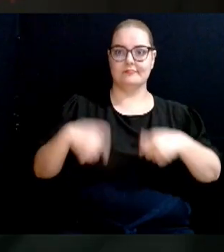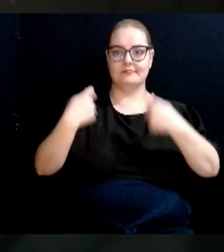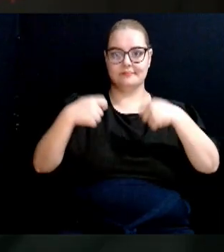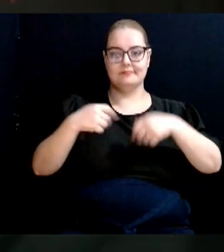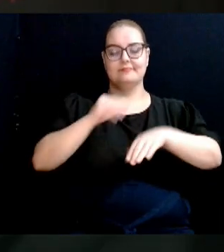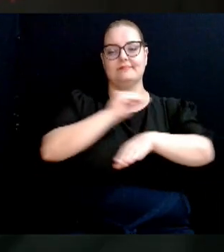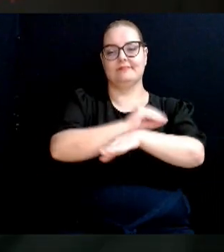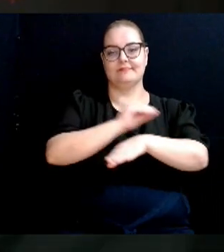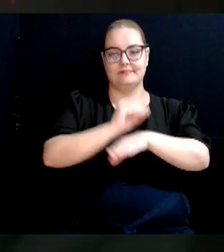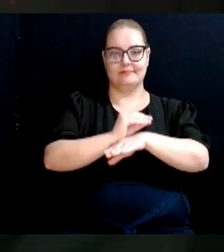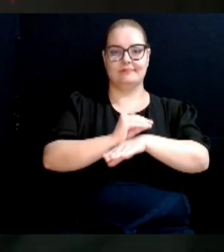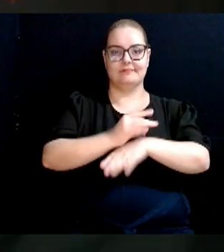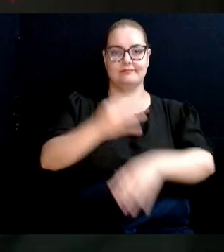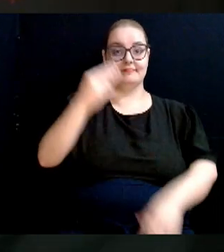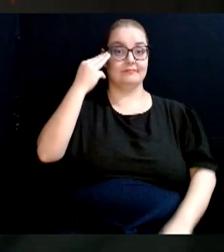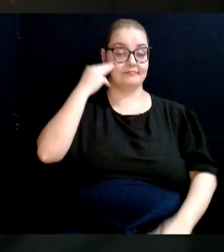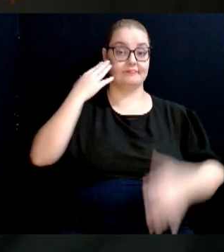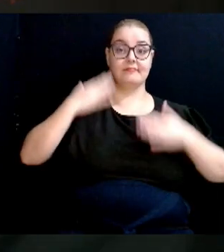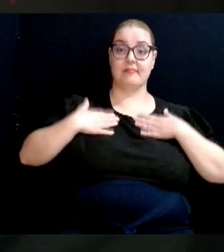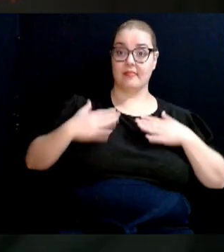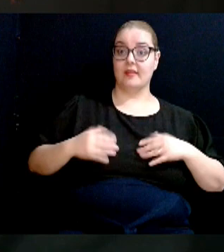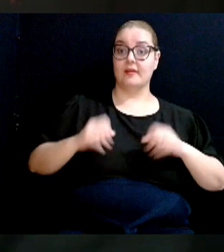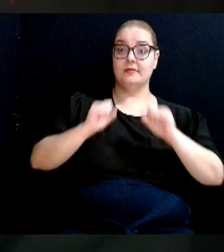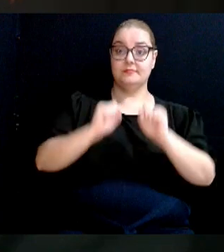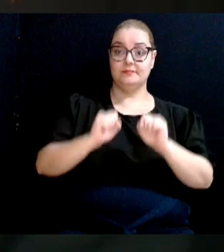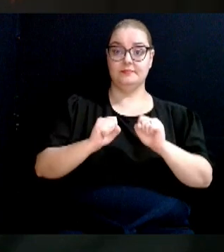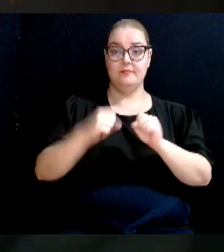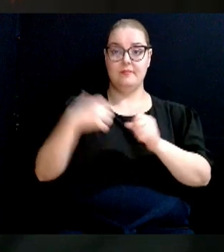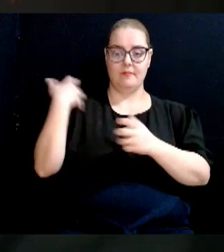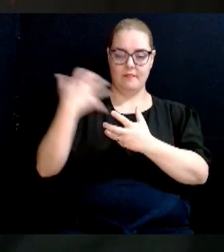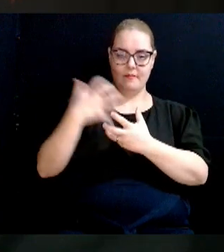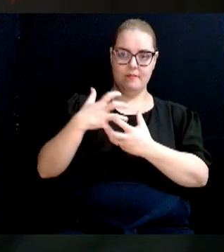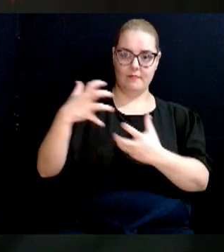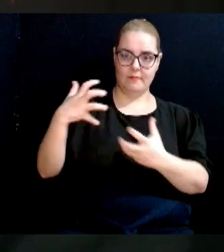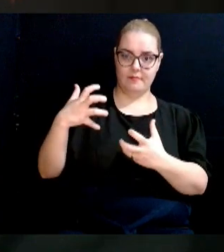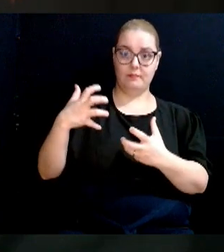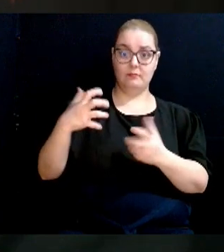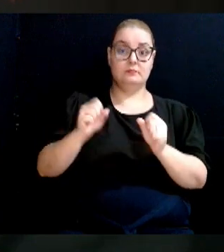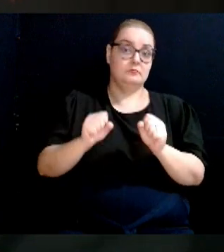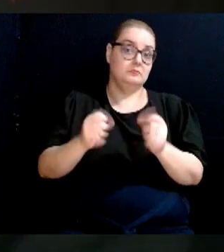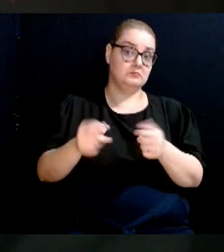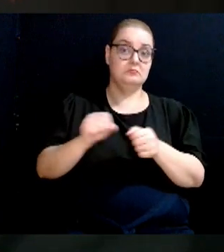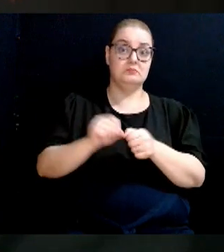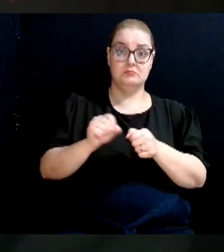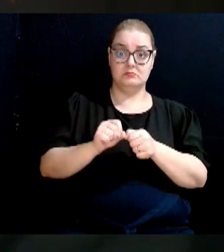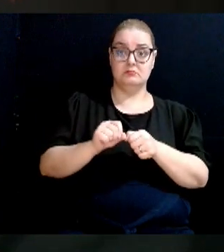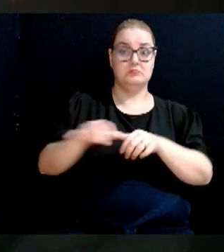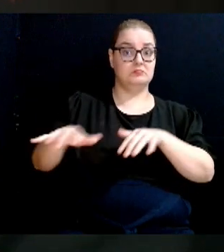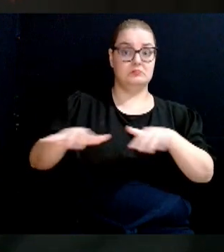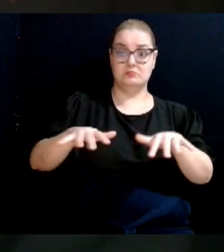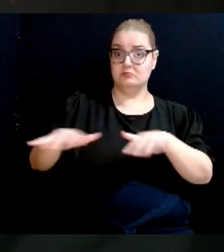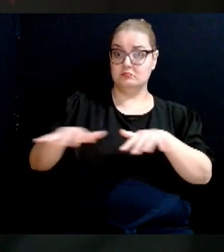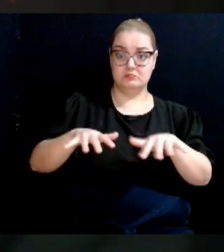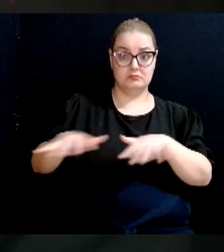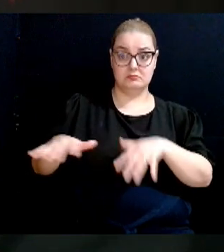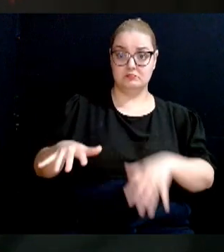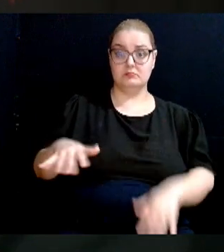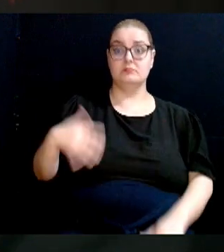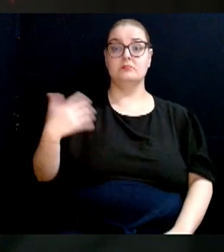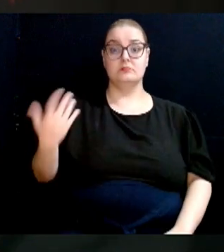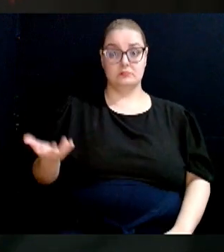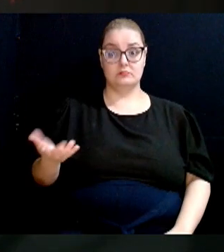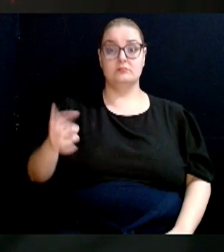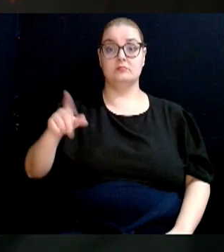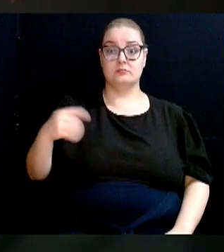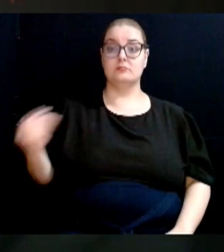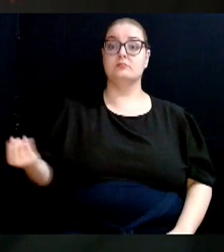mente, do meu corpo, para que eu possa envelhecer podendo fazer os meus movimentos, né? Então, isso é importante demais